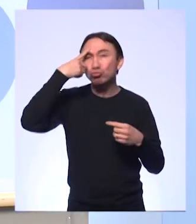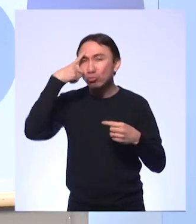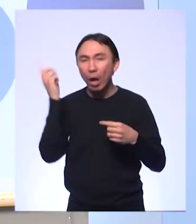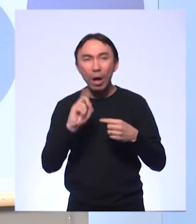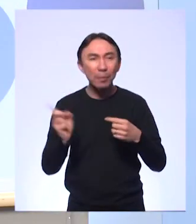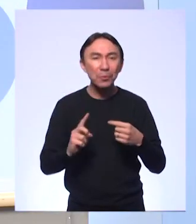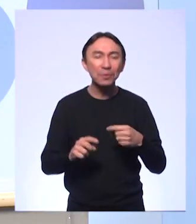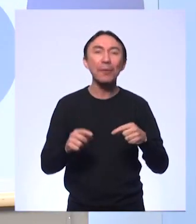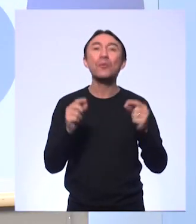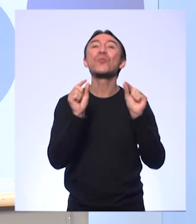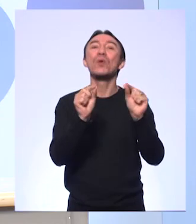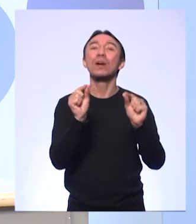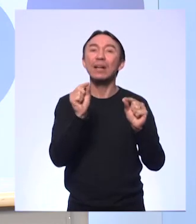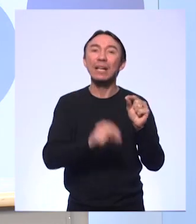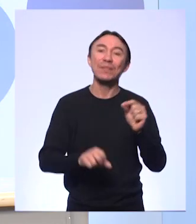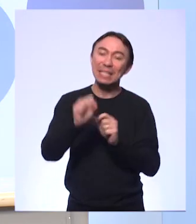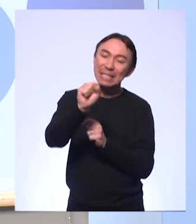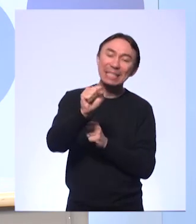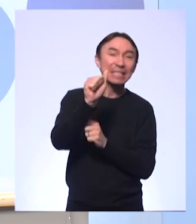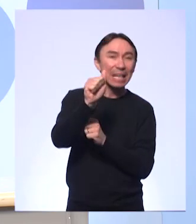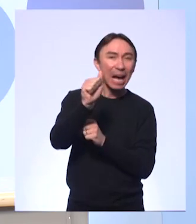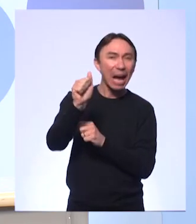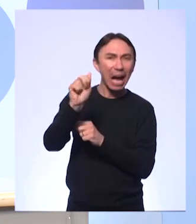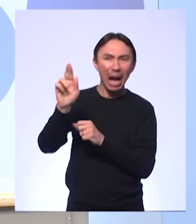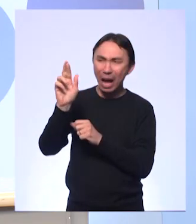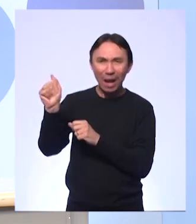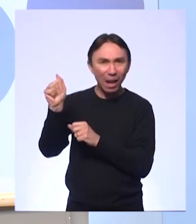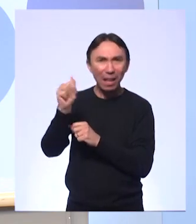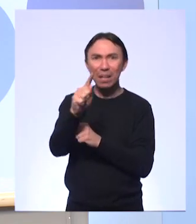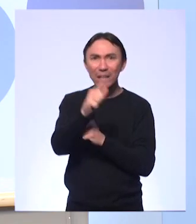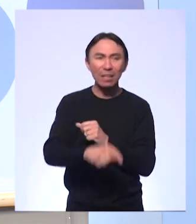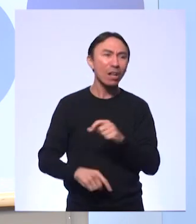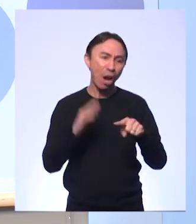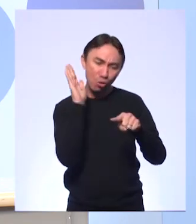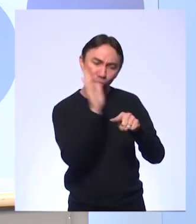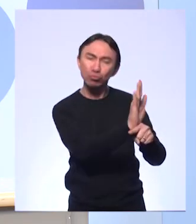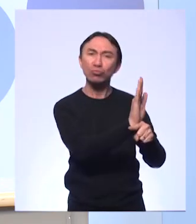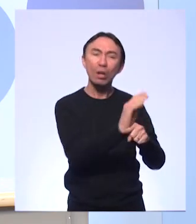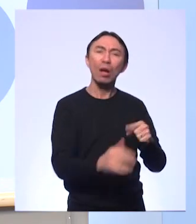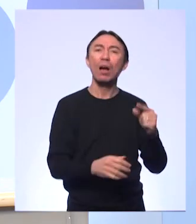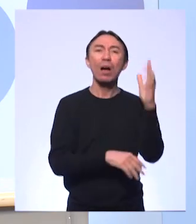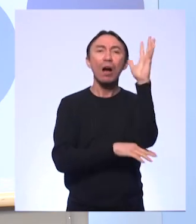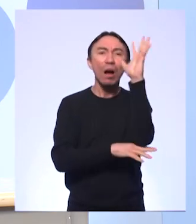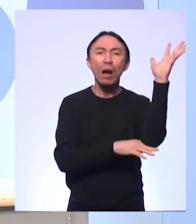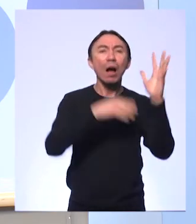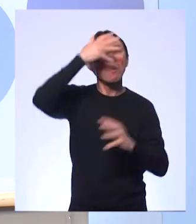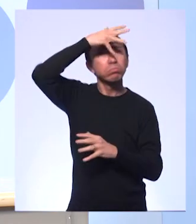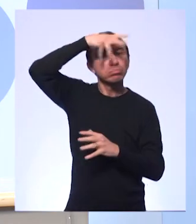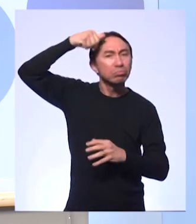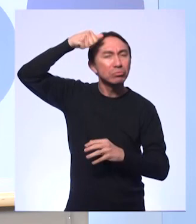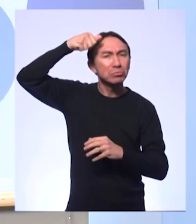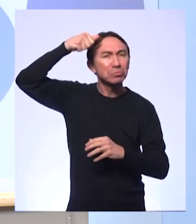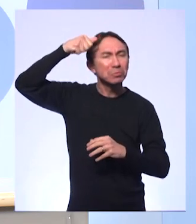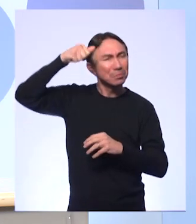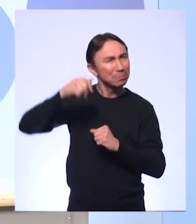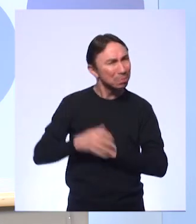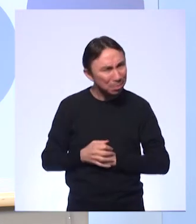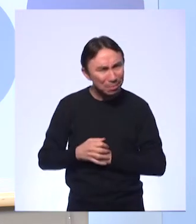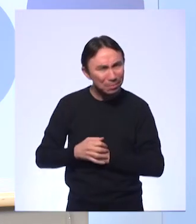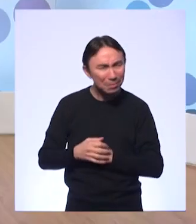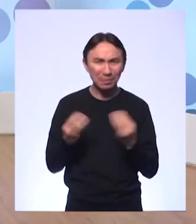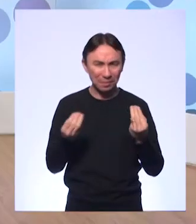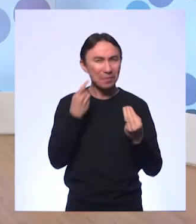O Saara Alimenta a Amazônia. Até eu tô curiosa, hein, professor Antônio, para saber esse vídeo aí. Então vamos ficar ligadinho? Já já a